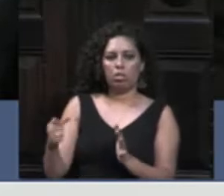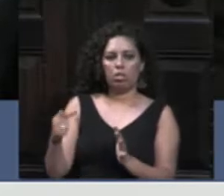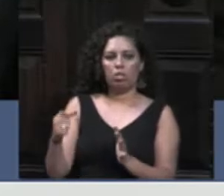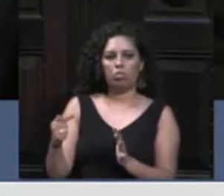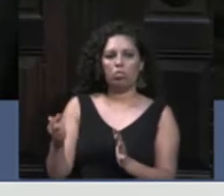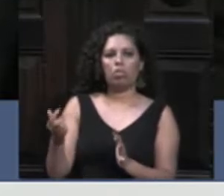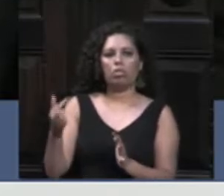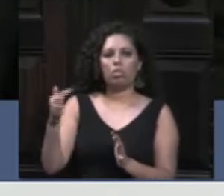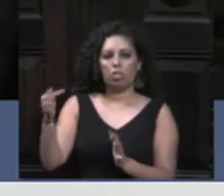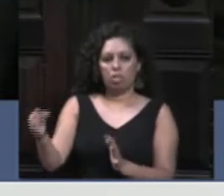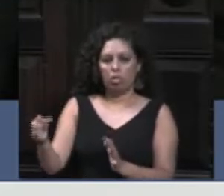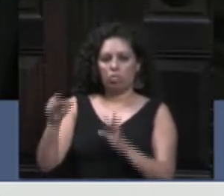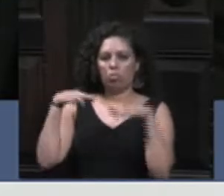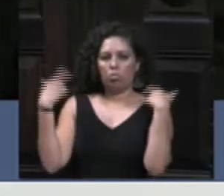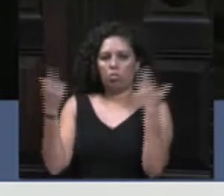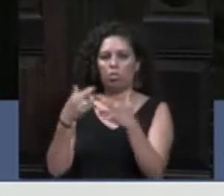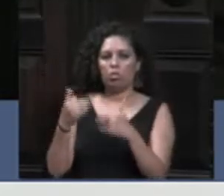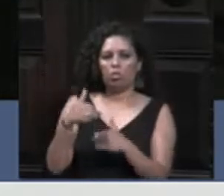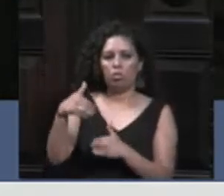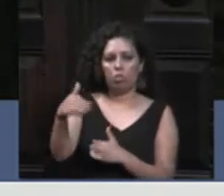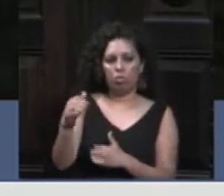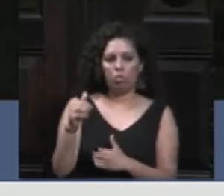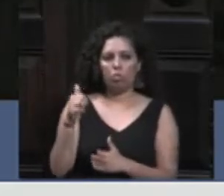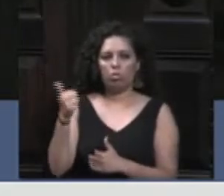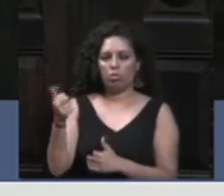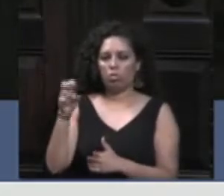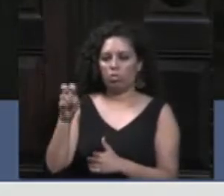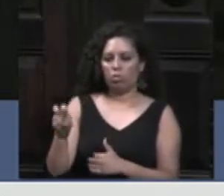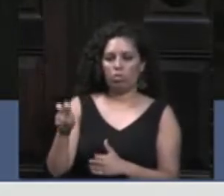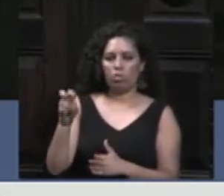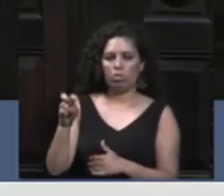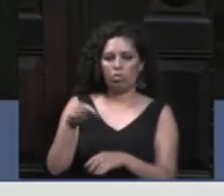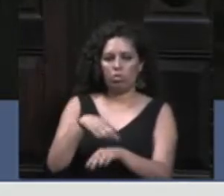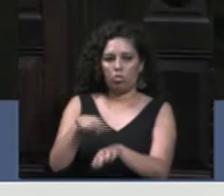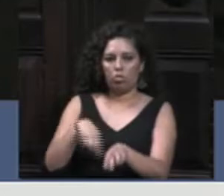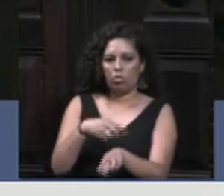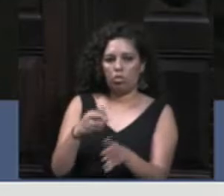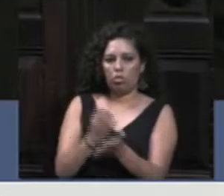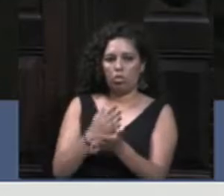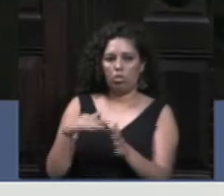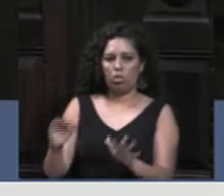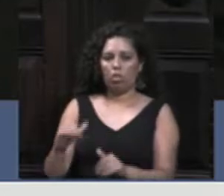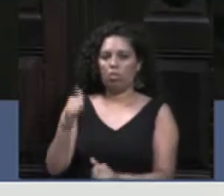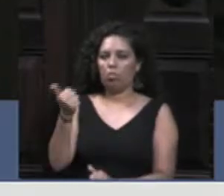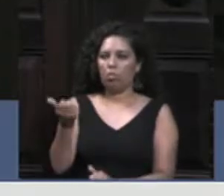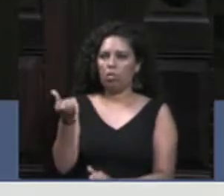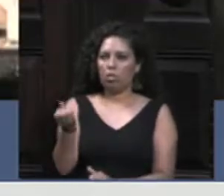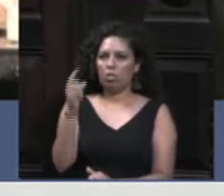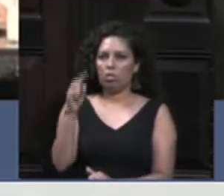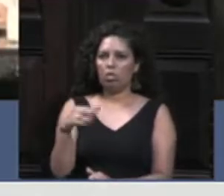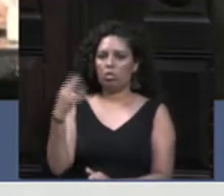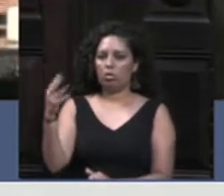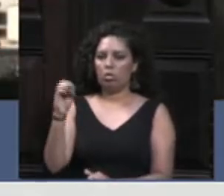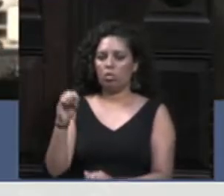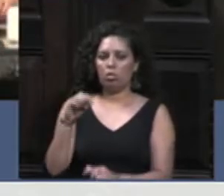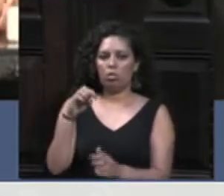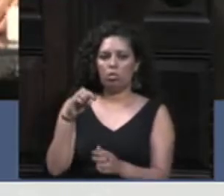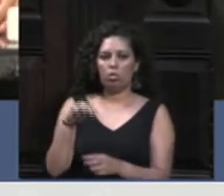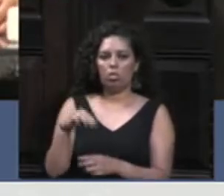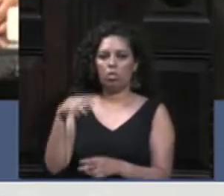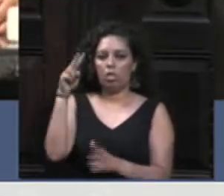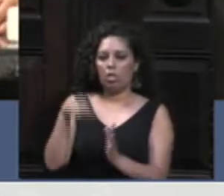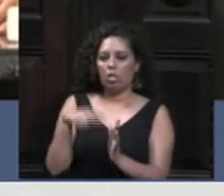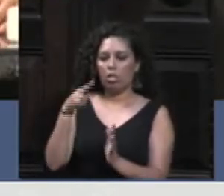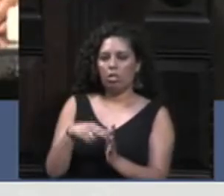ordinária, que iniciada às 15 horas, encerrou-se às 16 horas e 40 minutos. Procedida a leitura. Lida